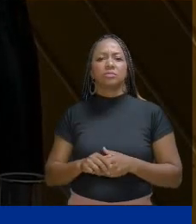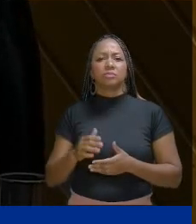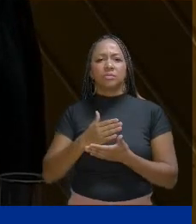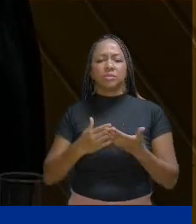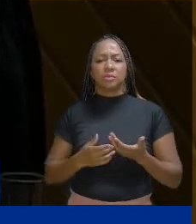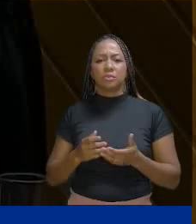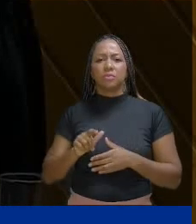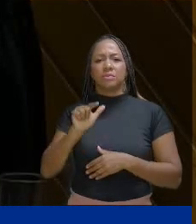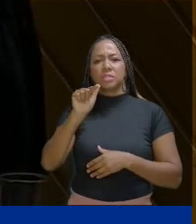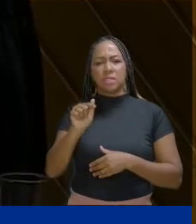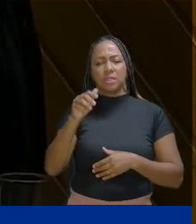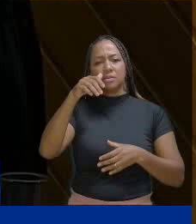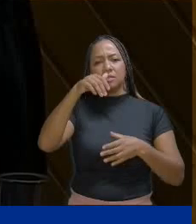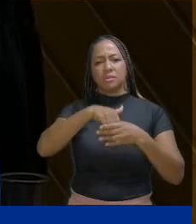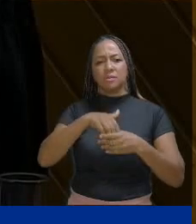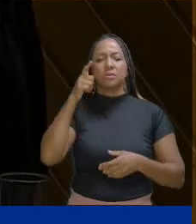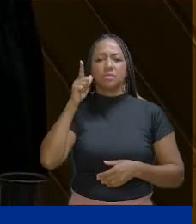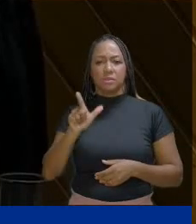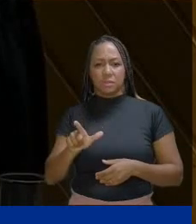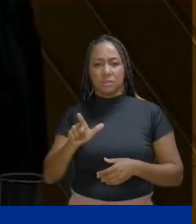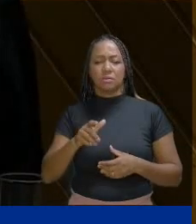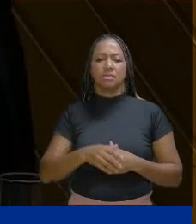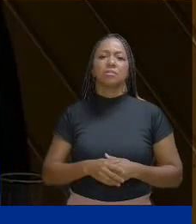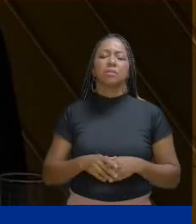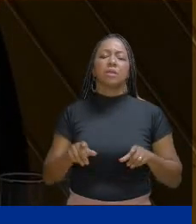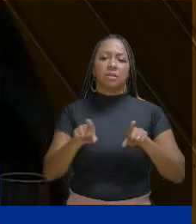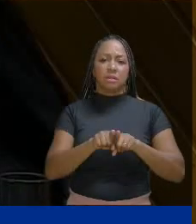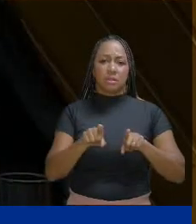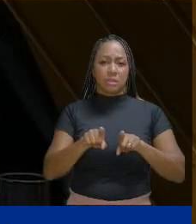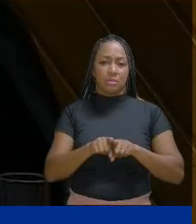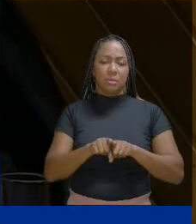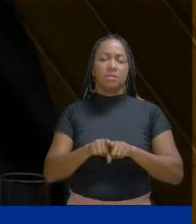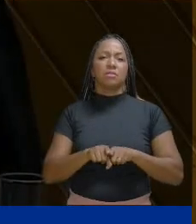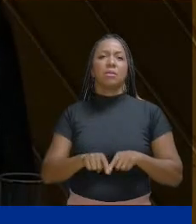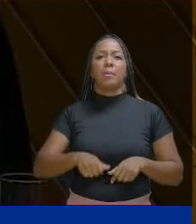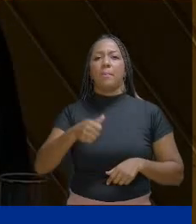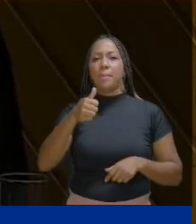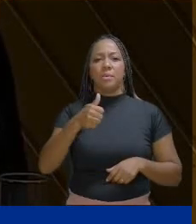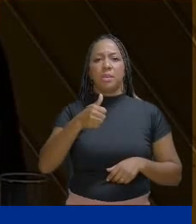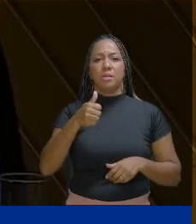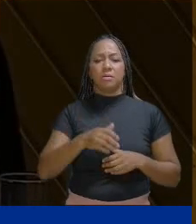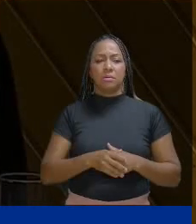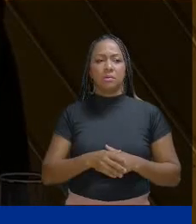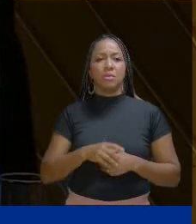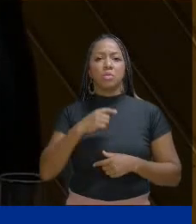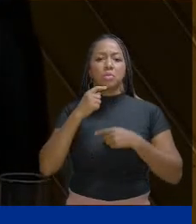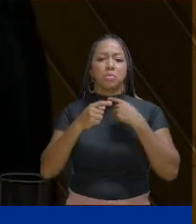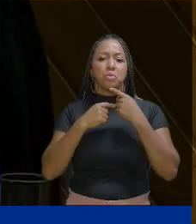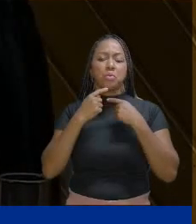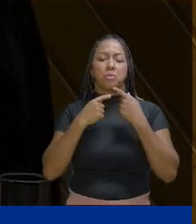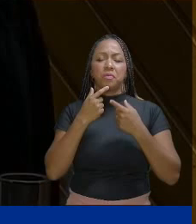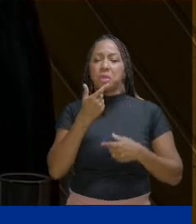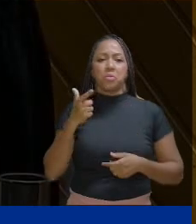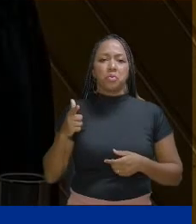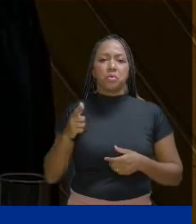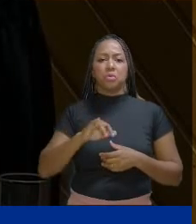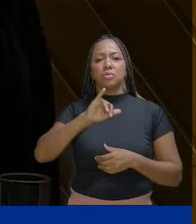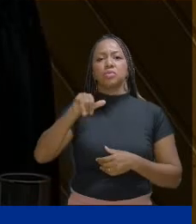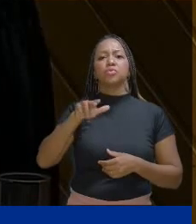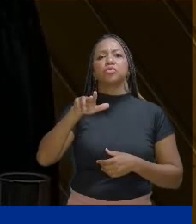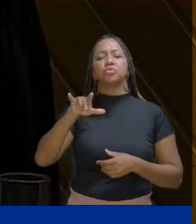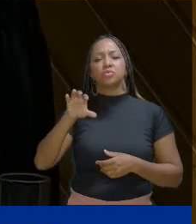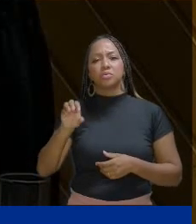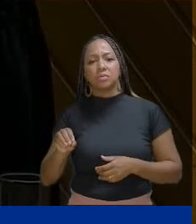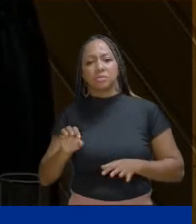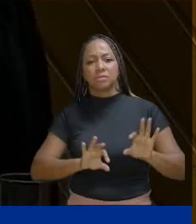alguns 7 votos que este conseguiria. E em relação ao primeiro fato, também não tem a menor dúvida de que Júlio